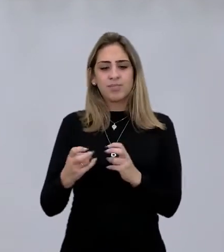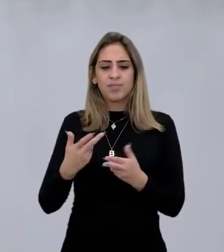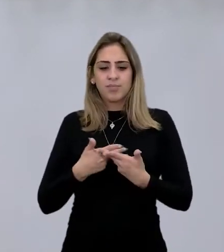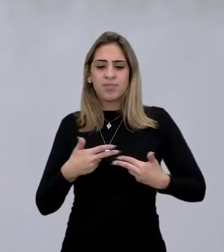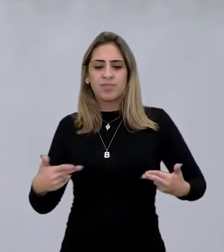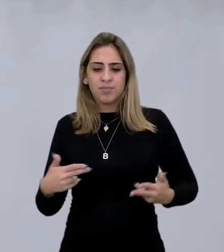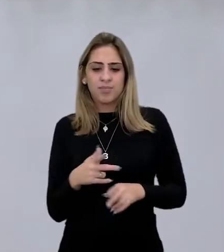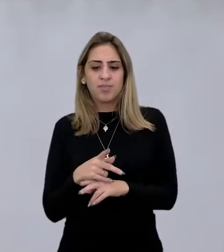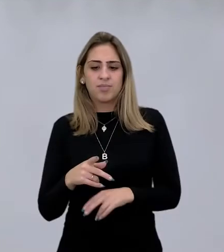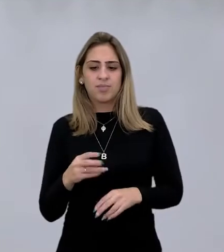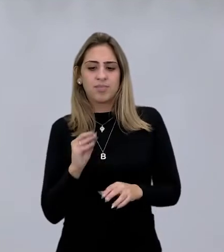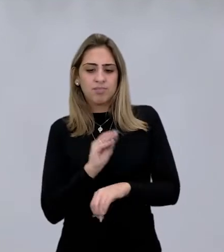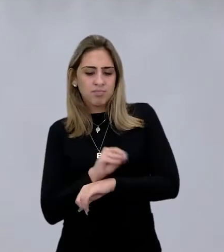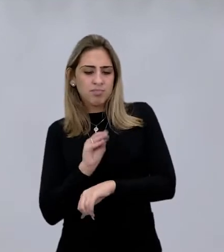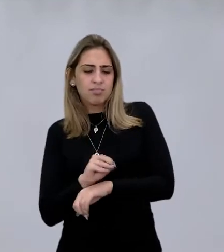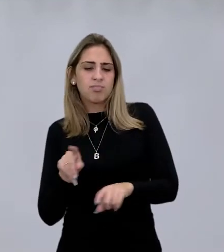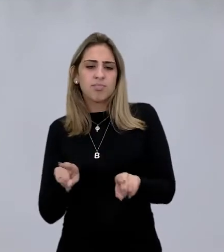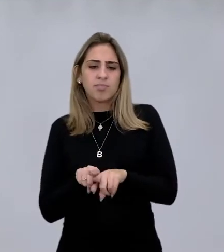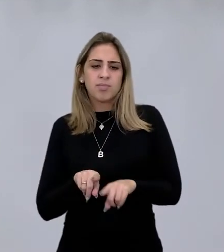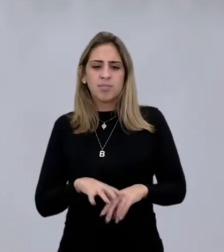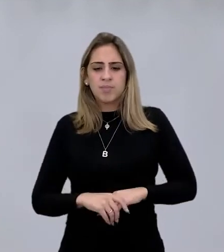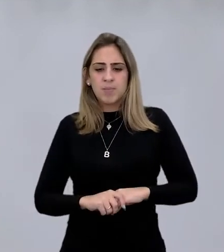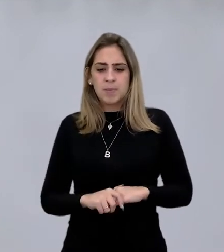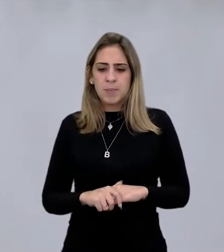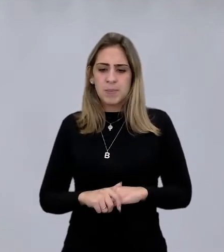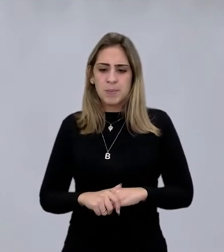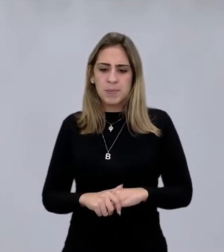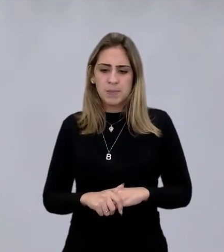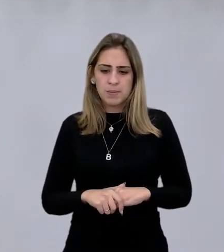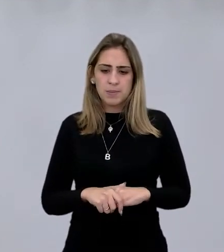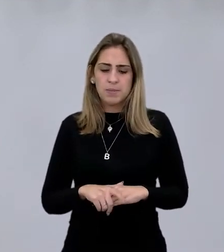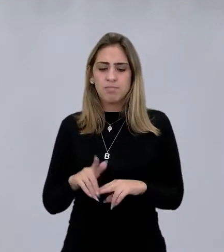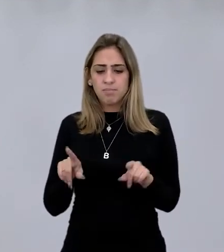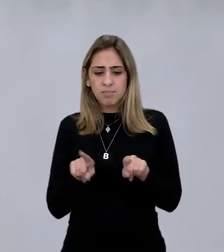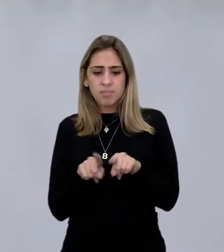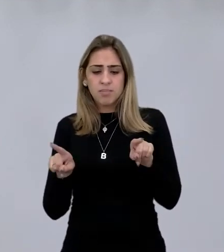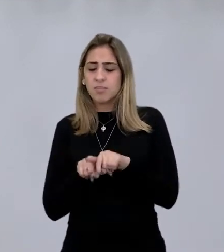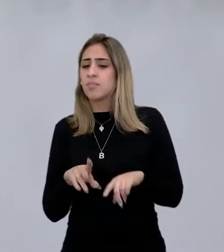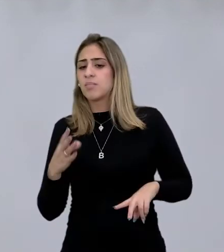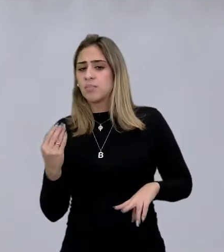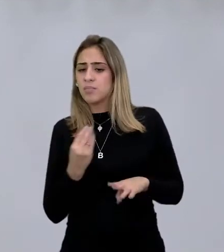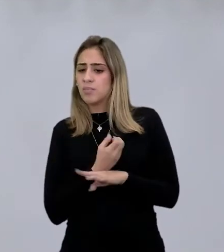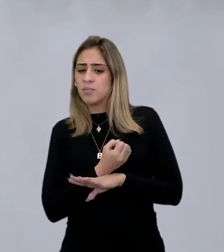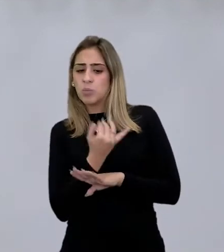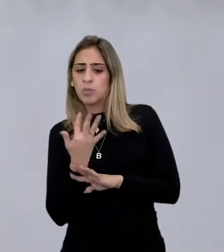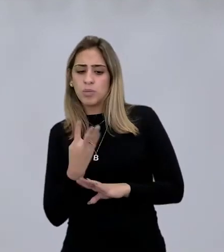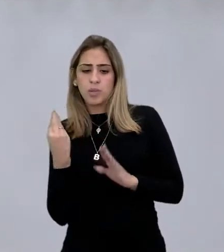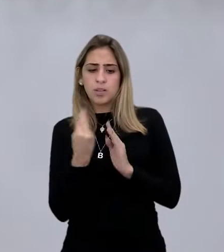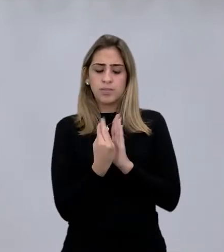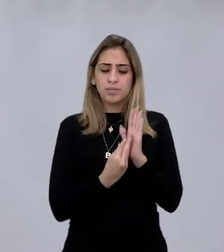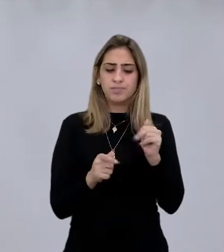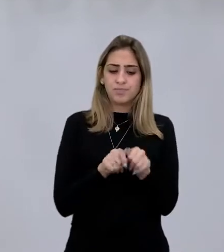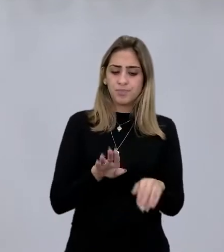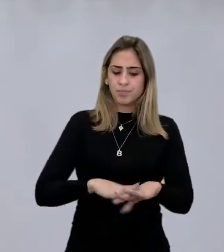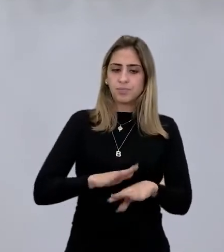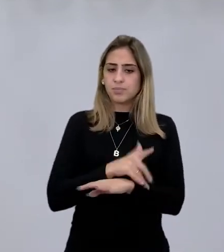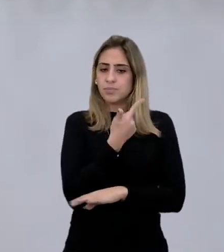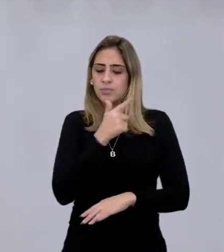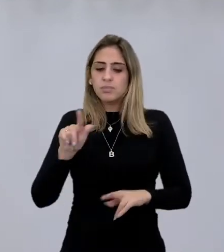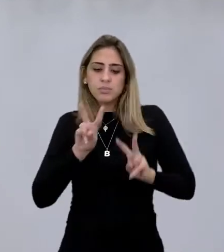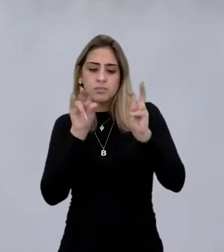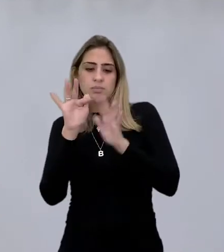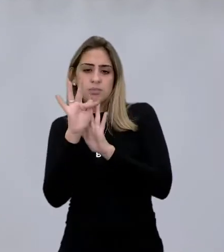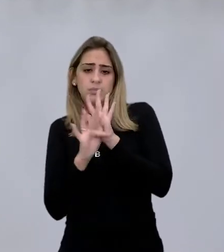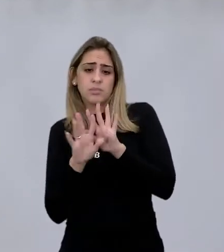na regulamentação, né? E também, muitas vezes, o Durkheim, ele fala isso, na verdade, em outros